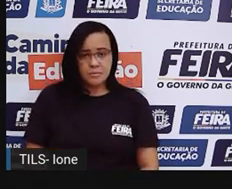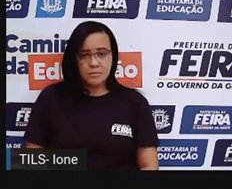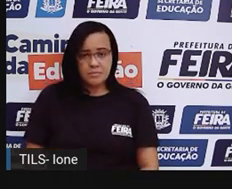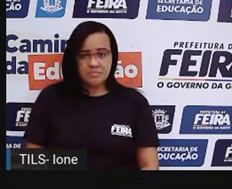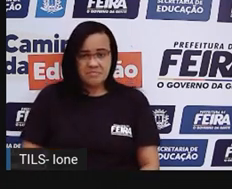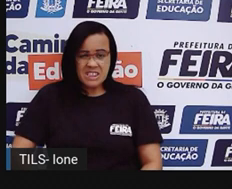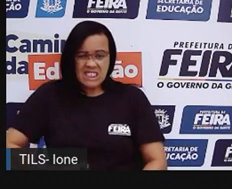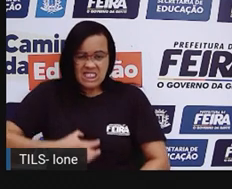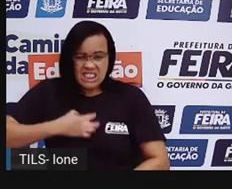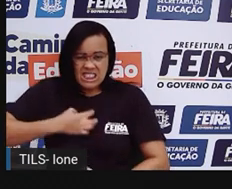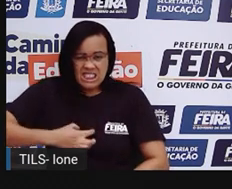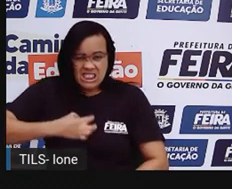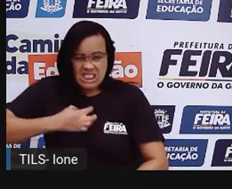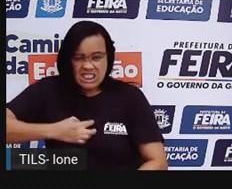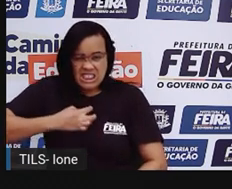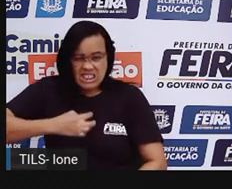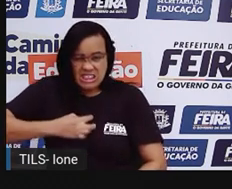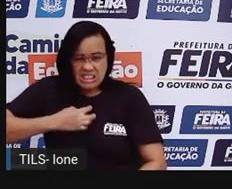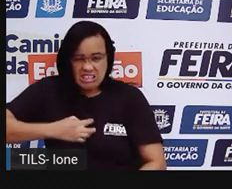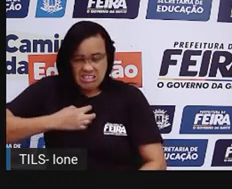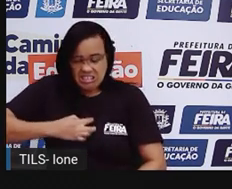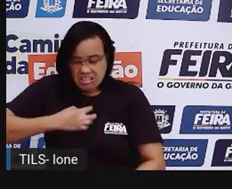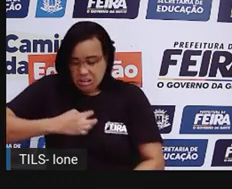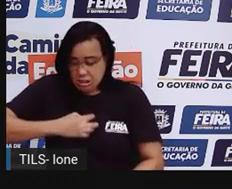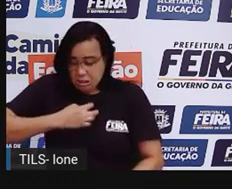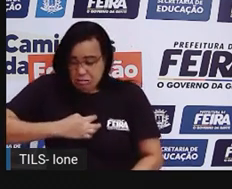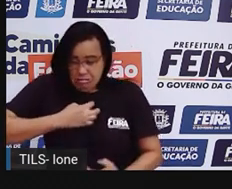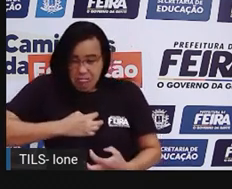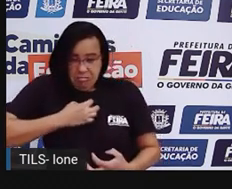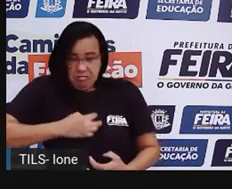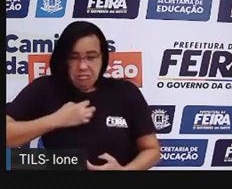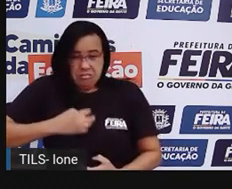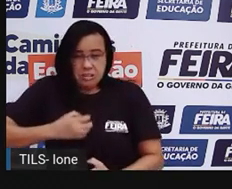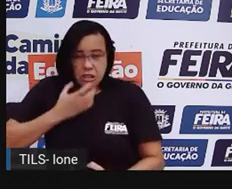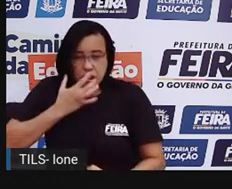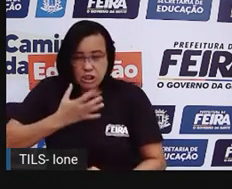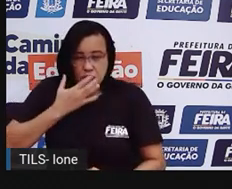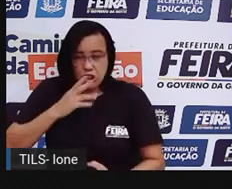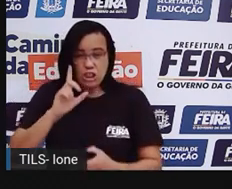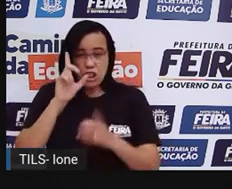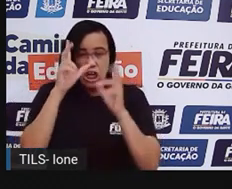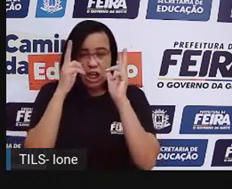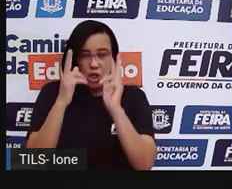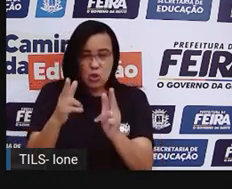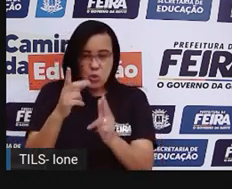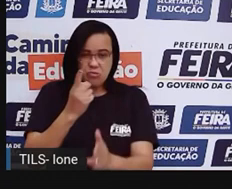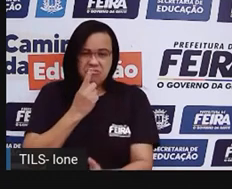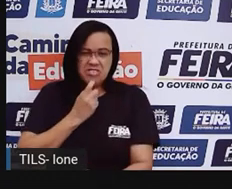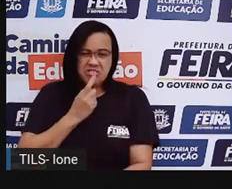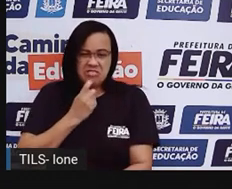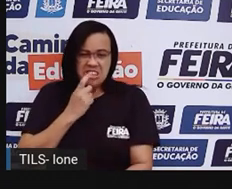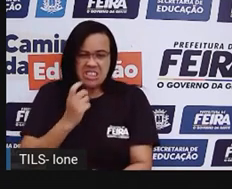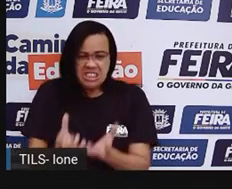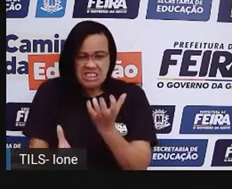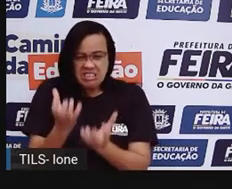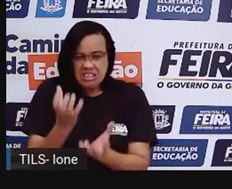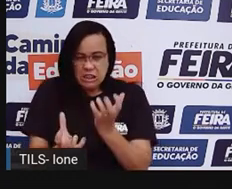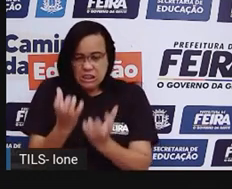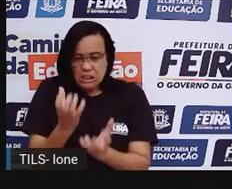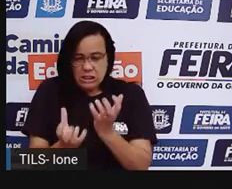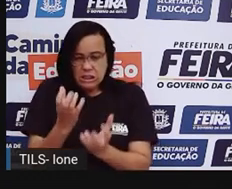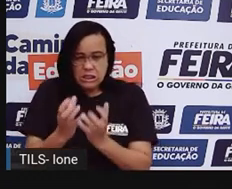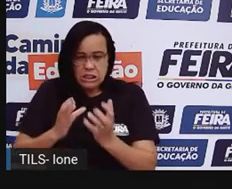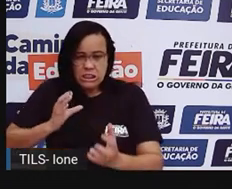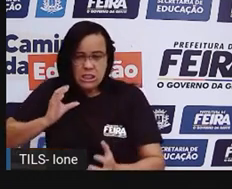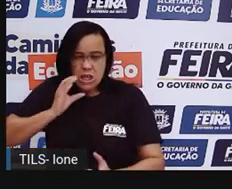A raiva arde como vermelho vivo e é feroz como o fogo, que queima forte